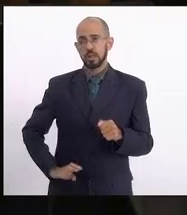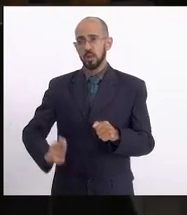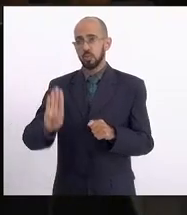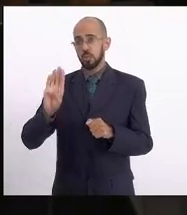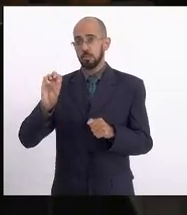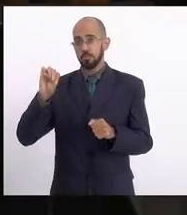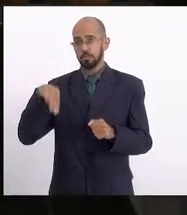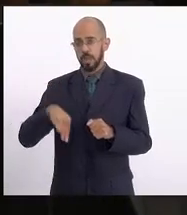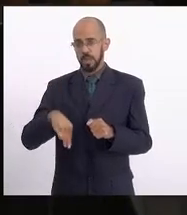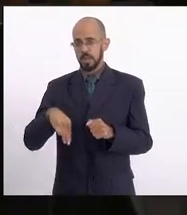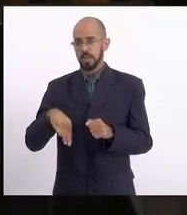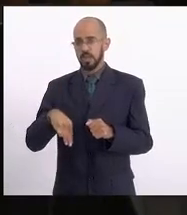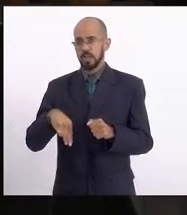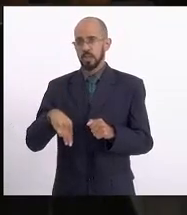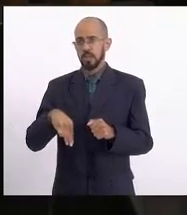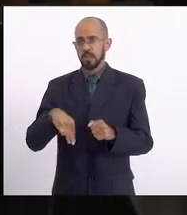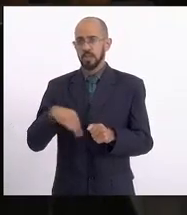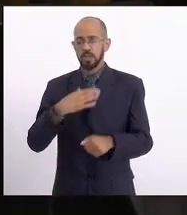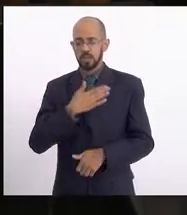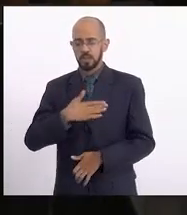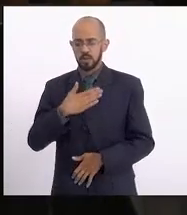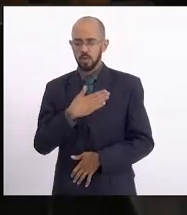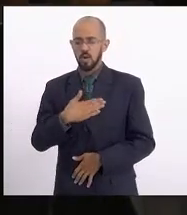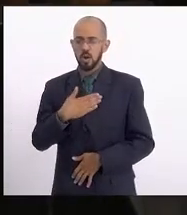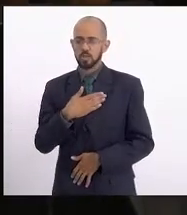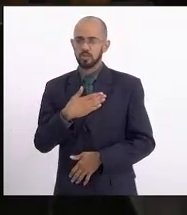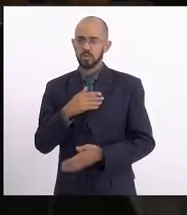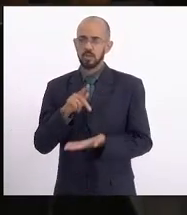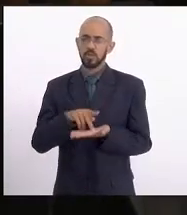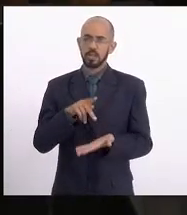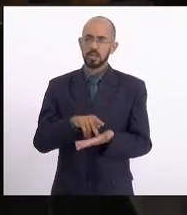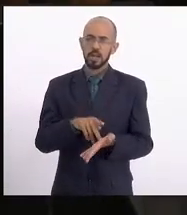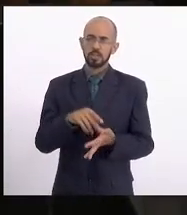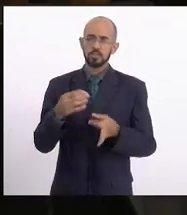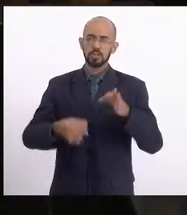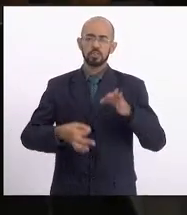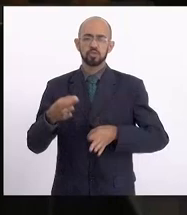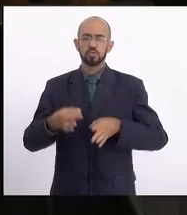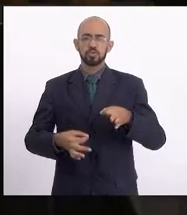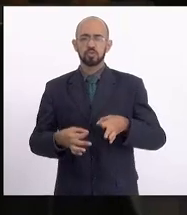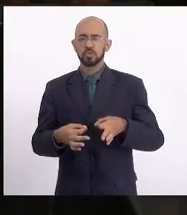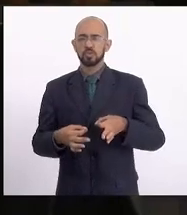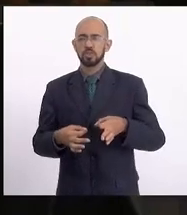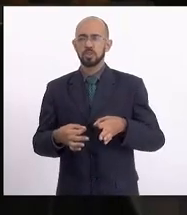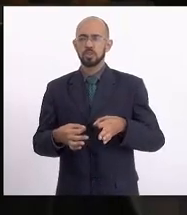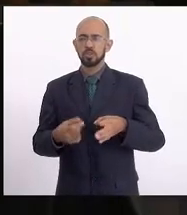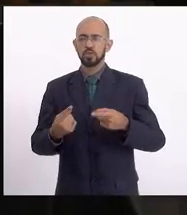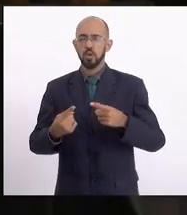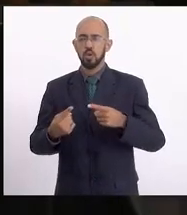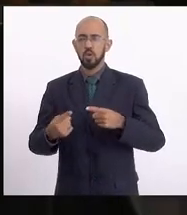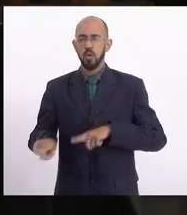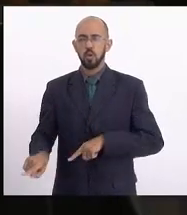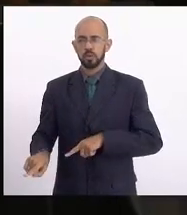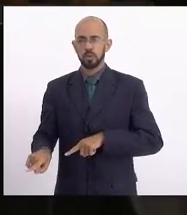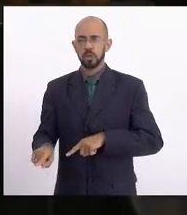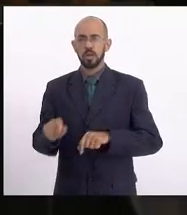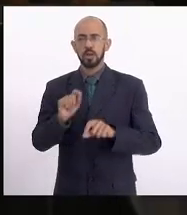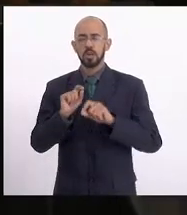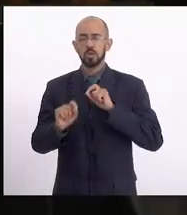que prezo pela verdade, prezo pela justiça e sou contra